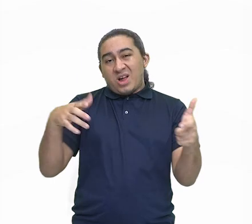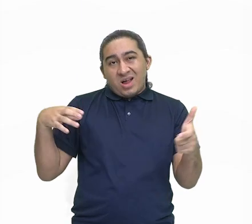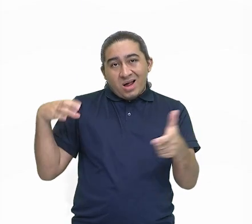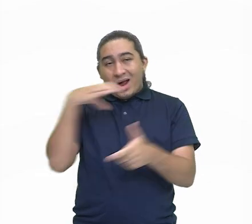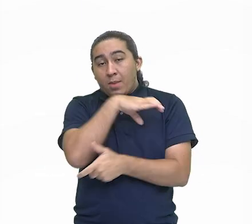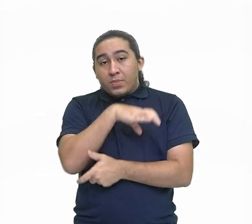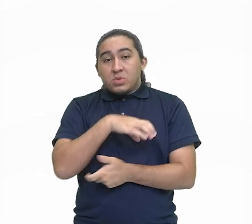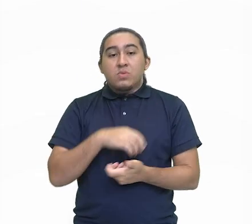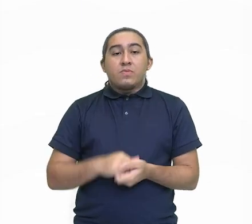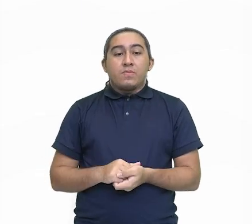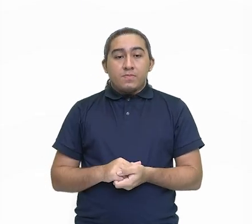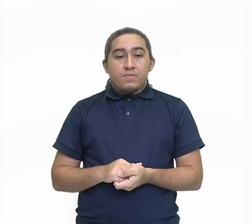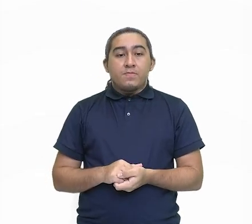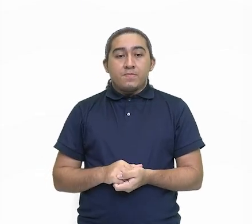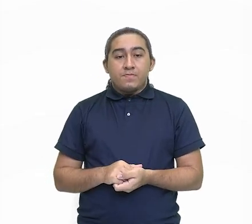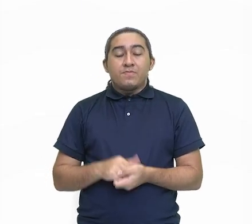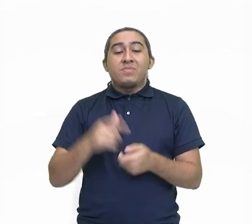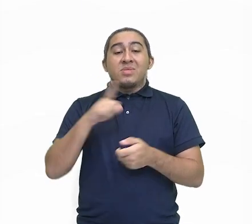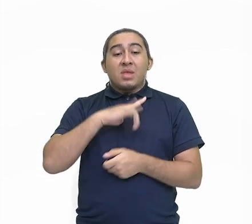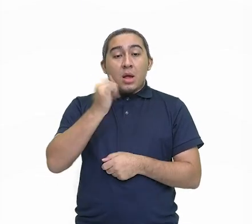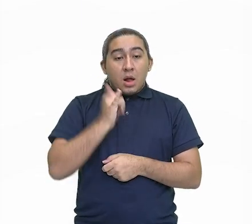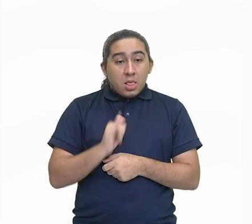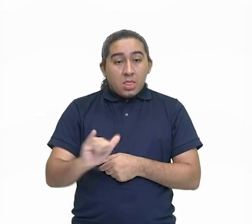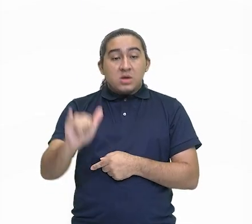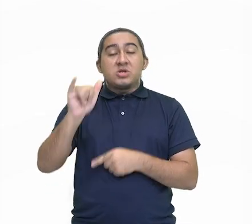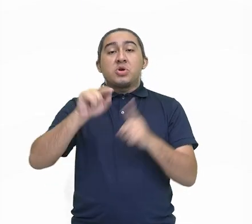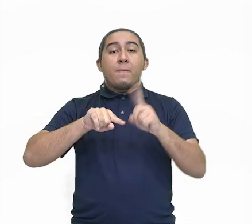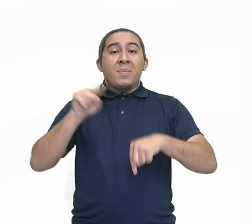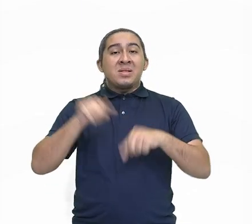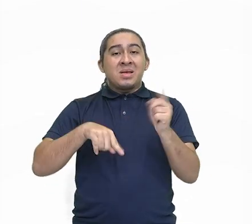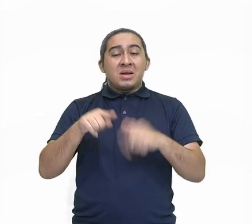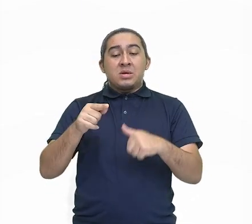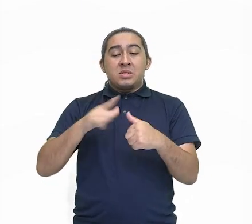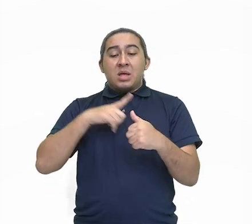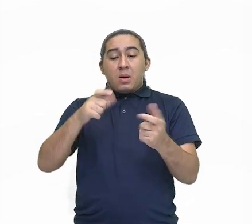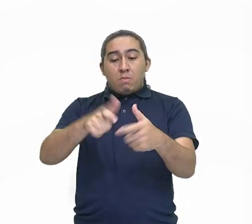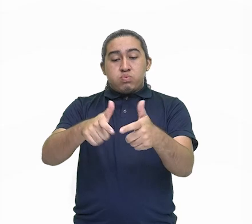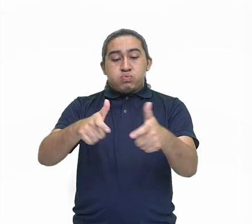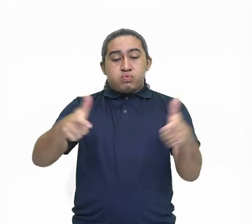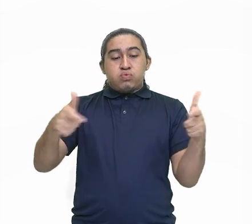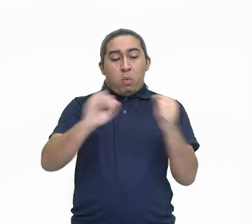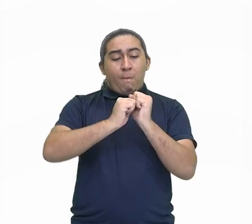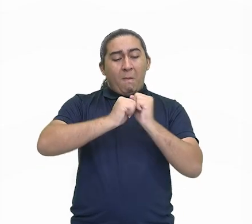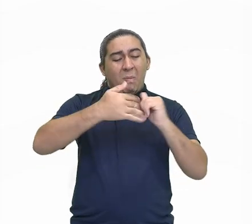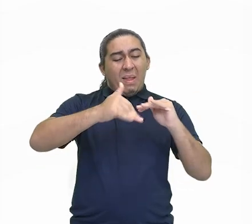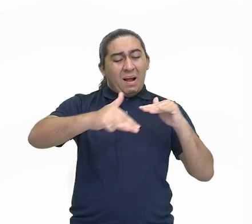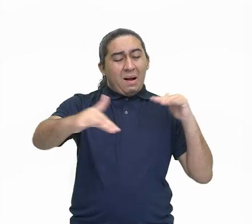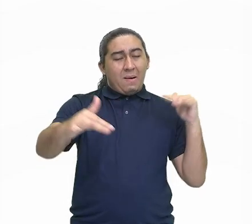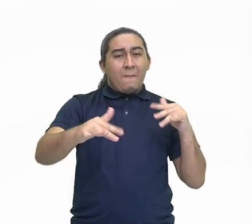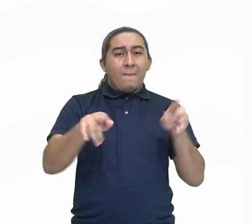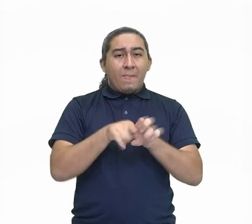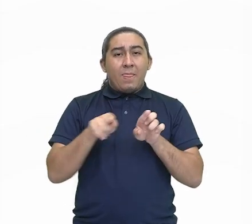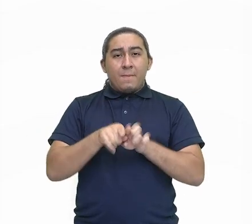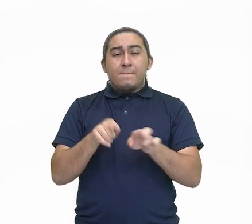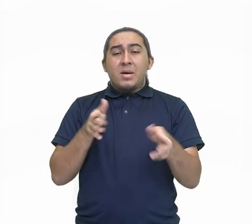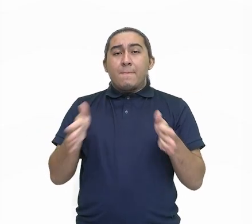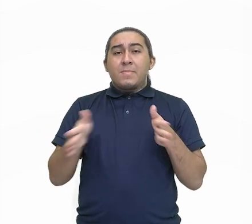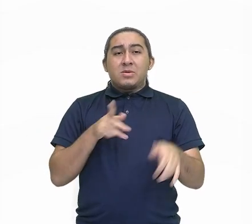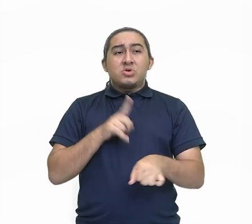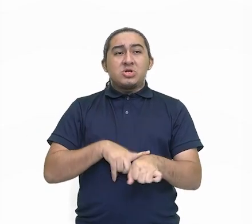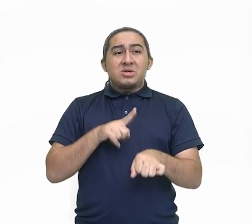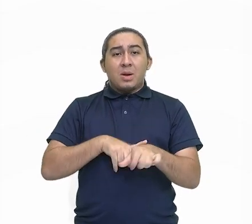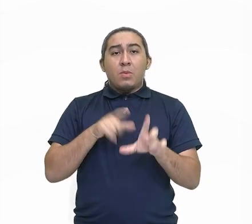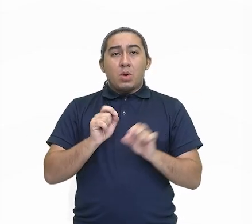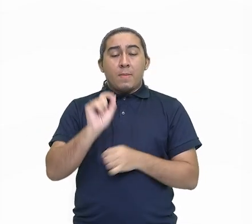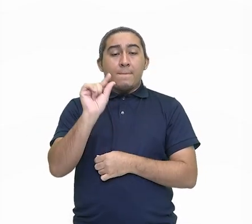violentamente, espalhando energia e matéria por distâncias enormes e no intervalo de tempo de